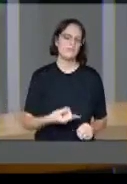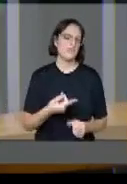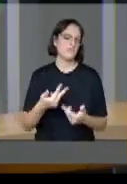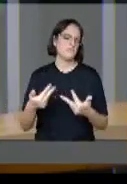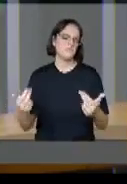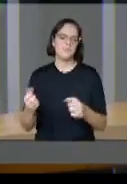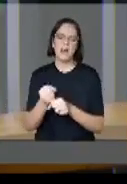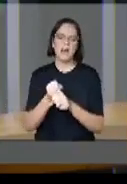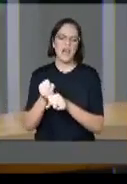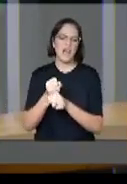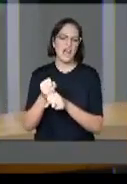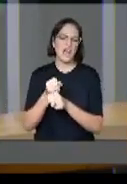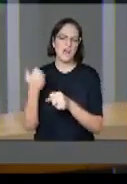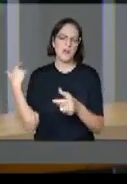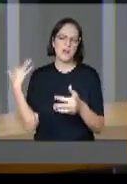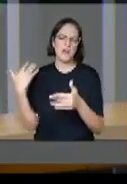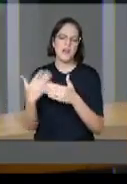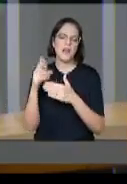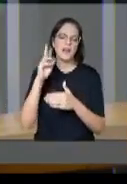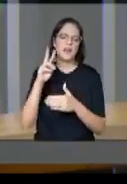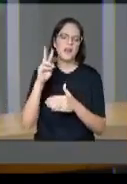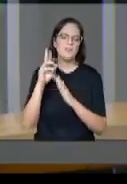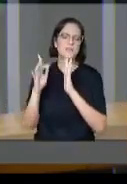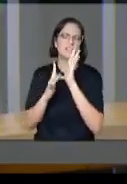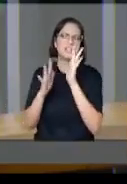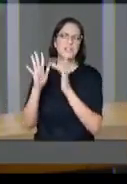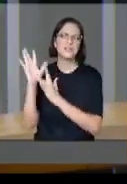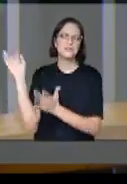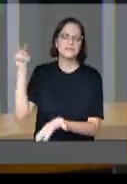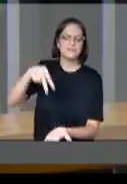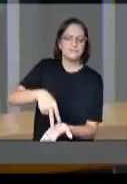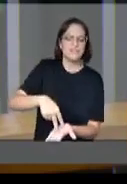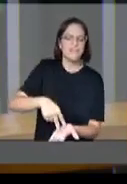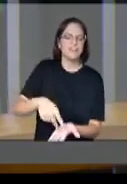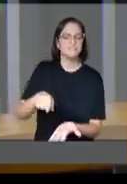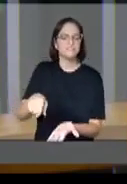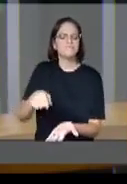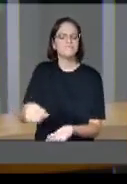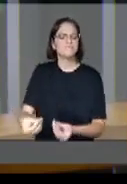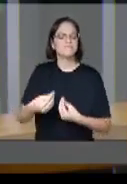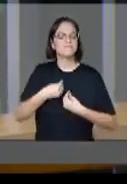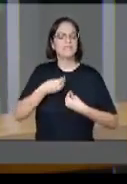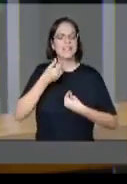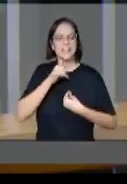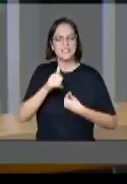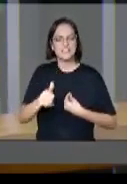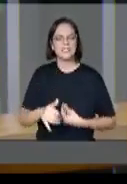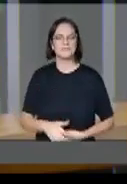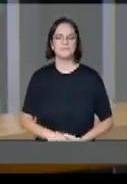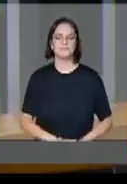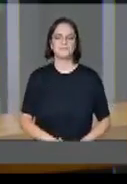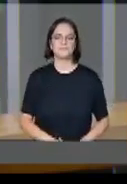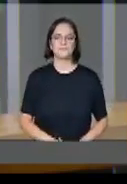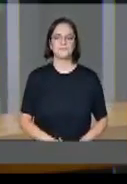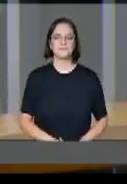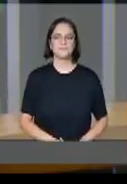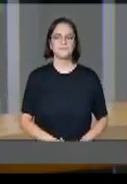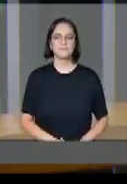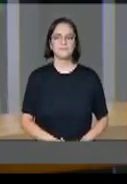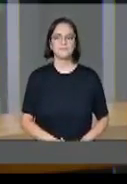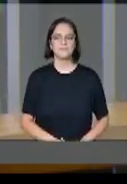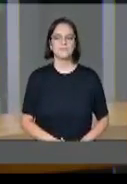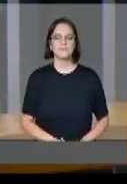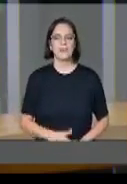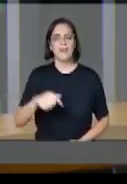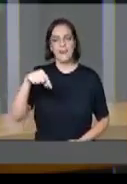veio, e essa energia dele nos toca um pouquinho. Então essa é uma casa que eu digo para